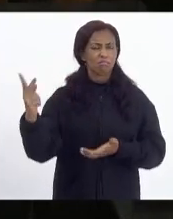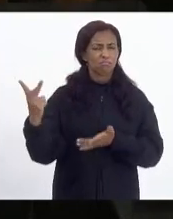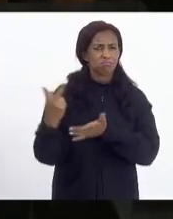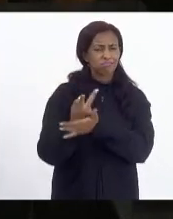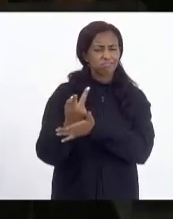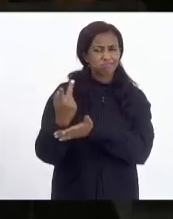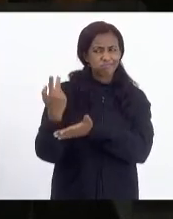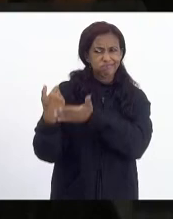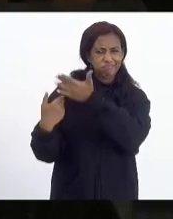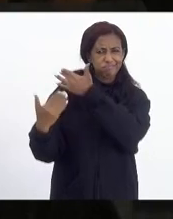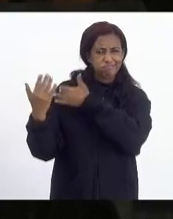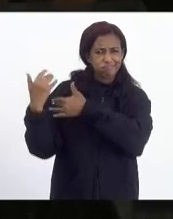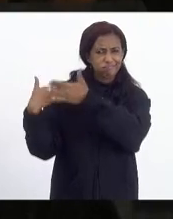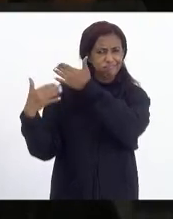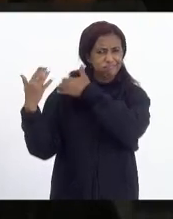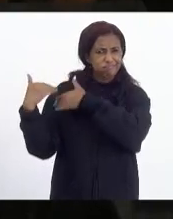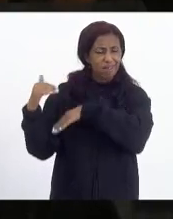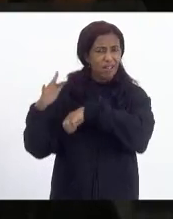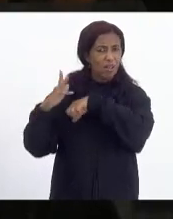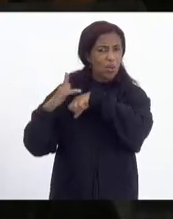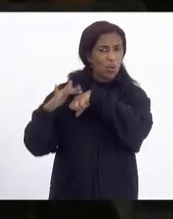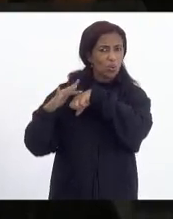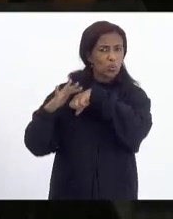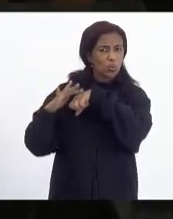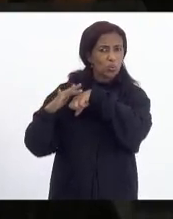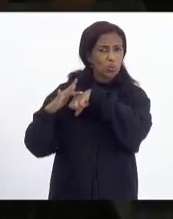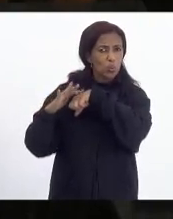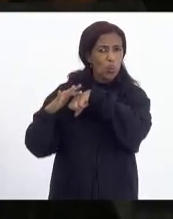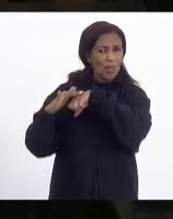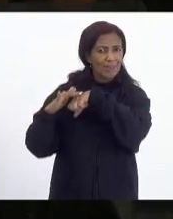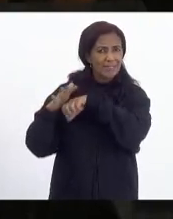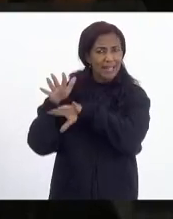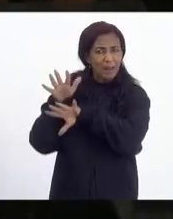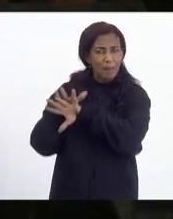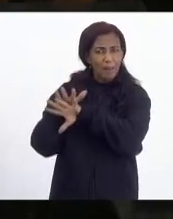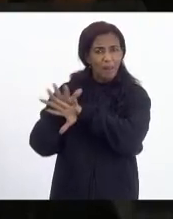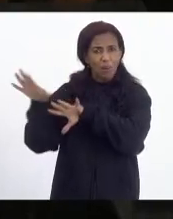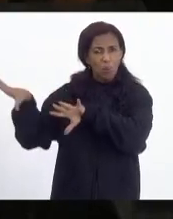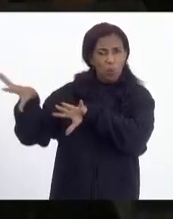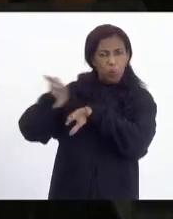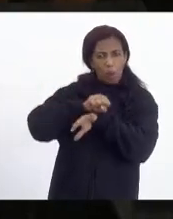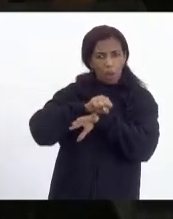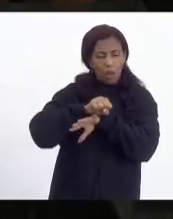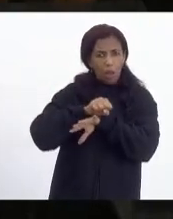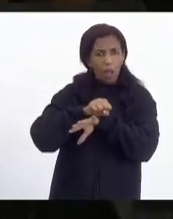e a sífilis é uma doença sexualmente transmissível